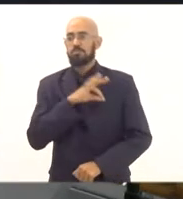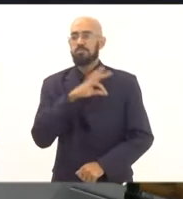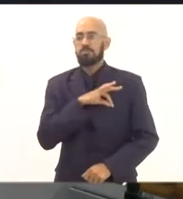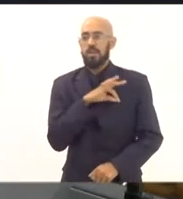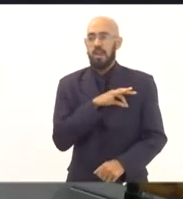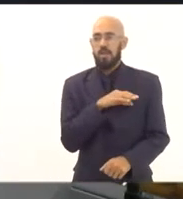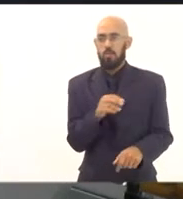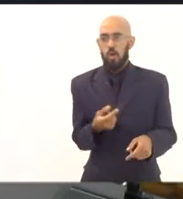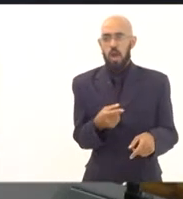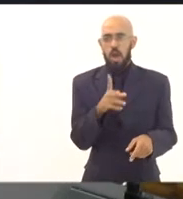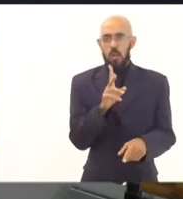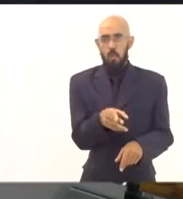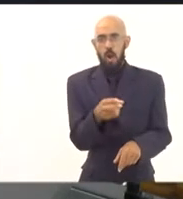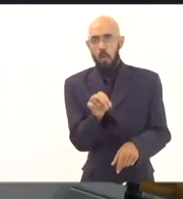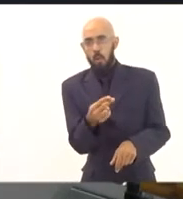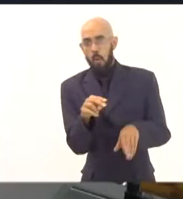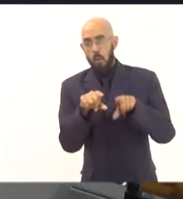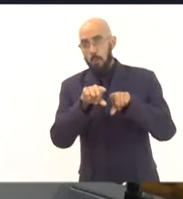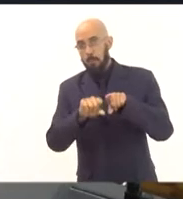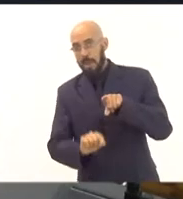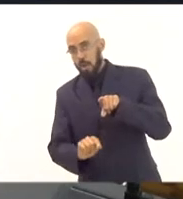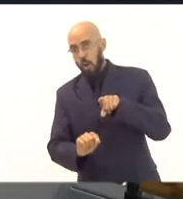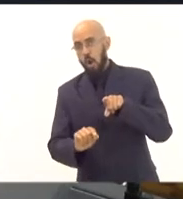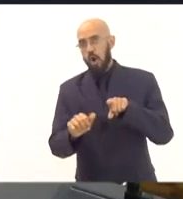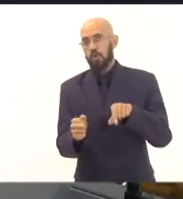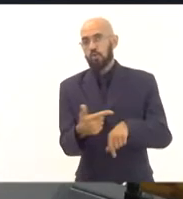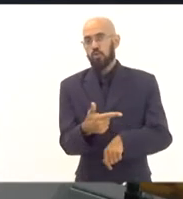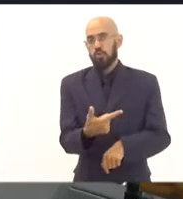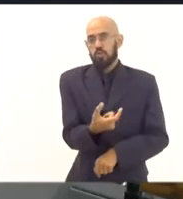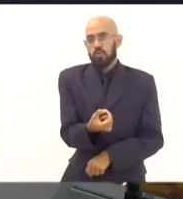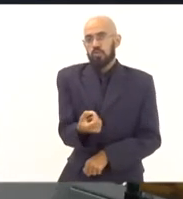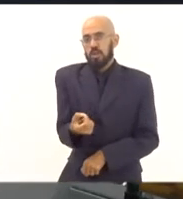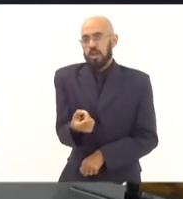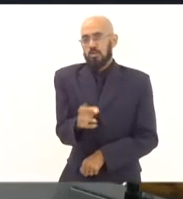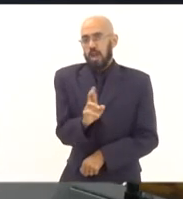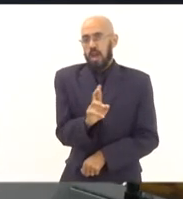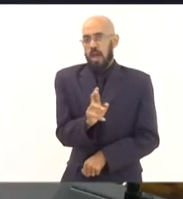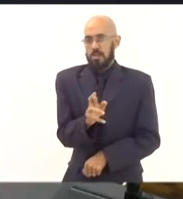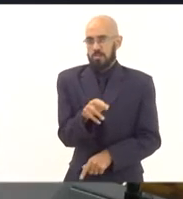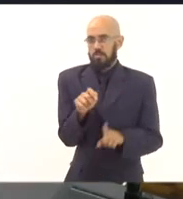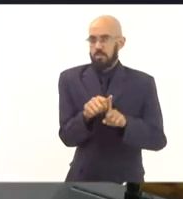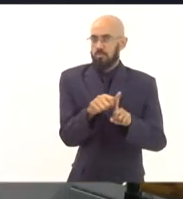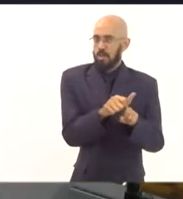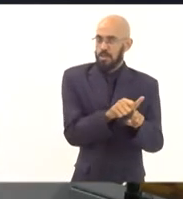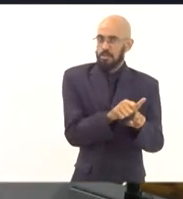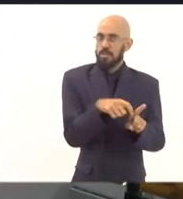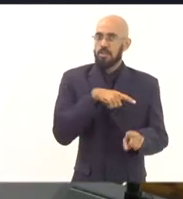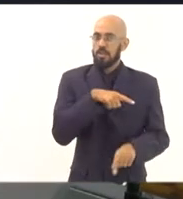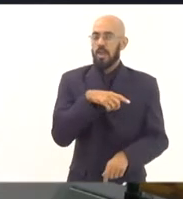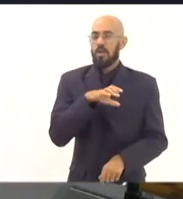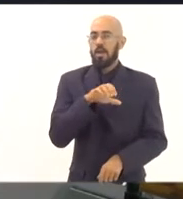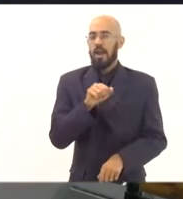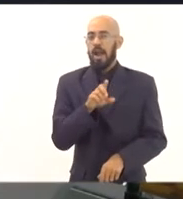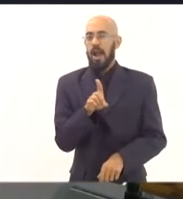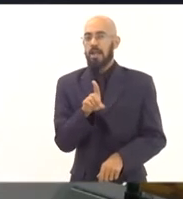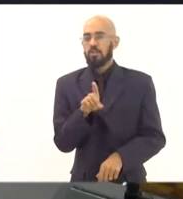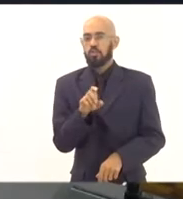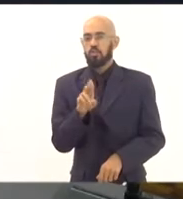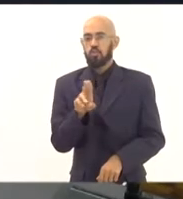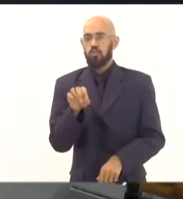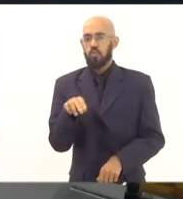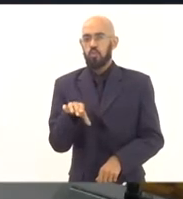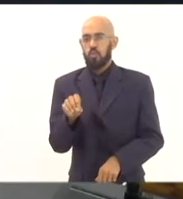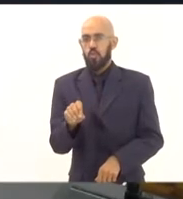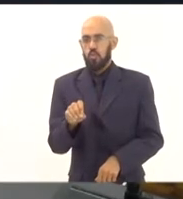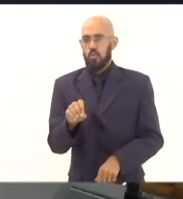inferior a 200 reais ao mês e estão no CAD único das pessoas que tenham perdido o vir o mal